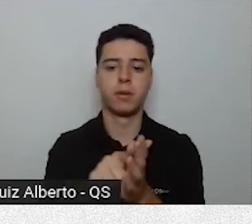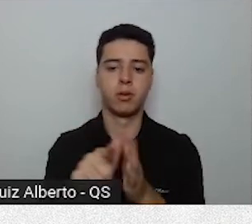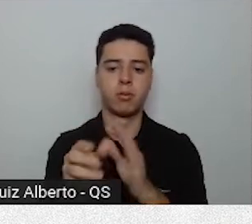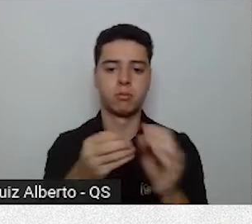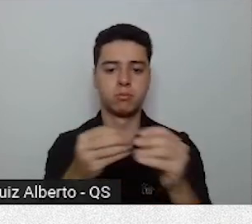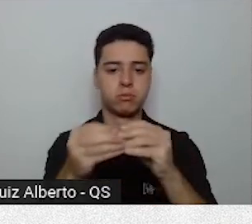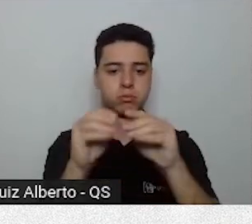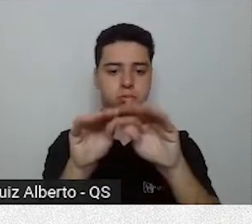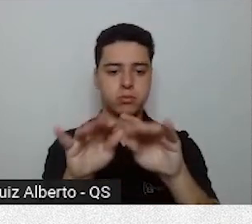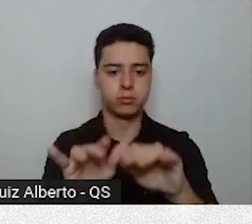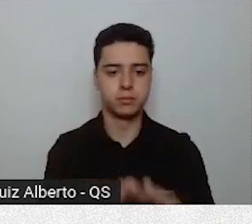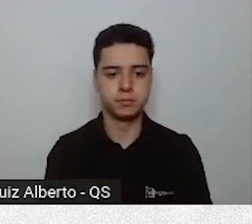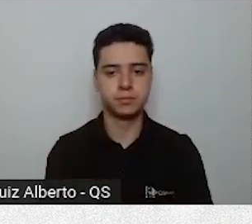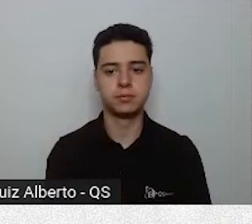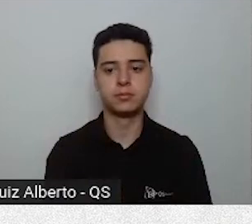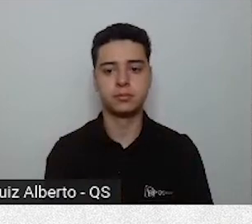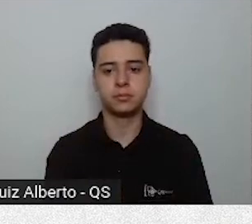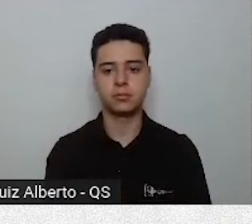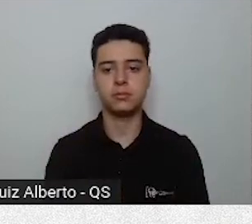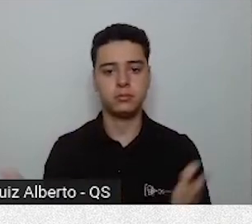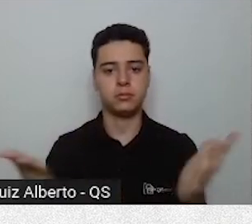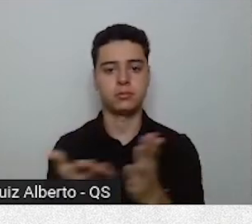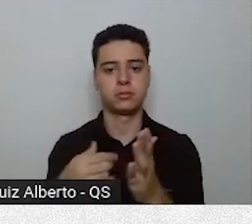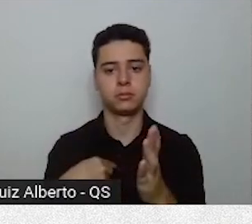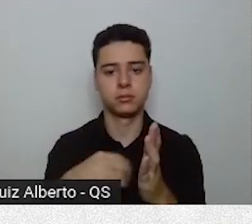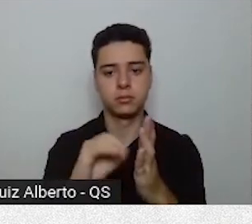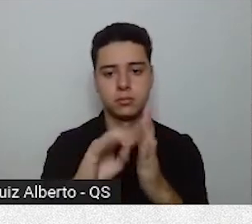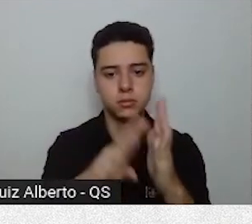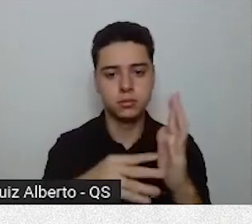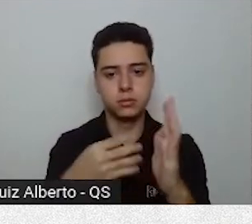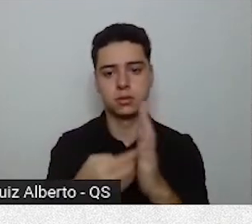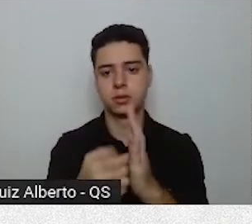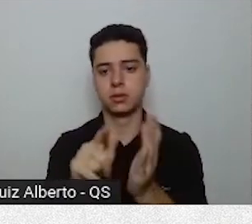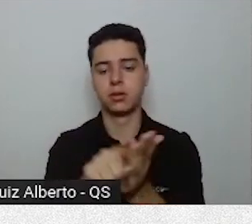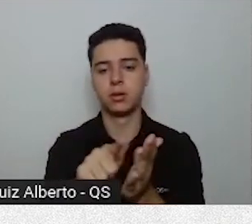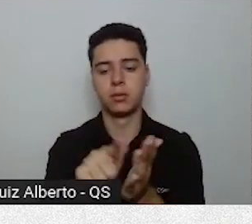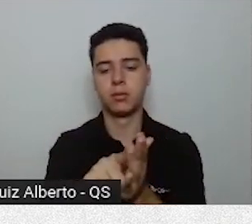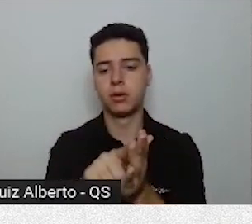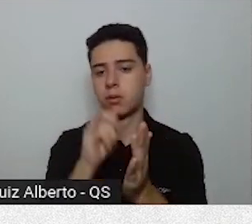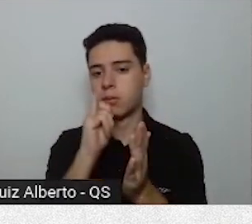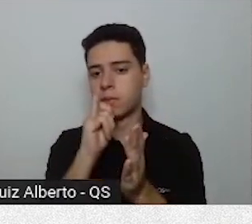E agora eu vou aplicar as tintas. Vou pegar o conta-gotas do roxo.